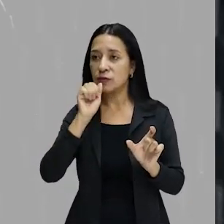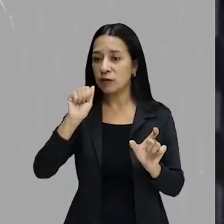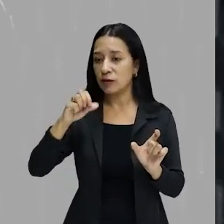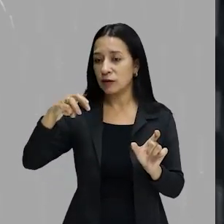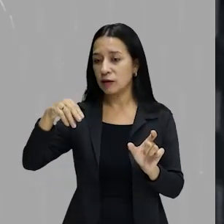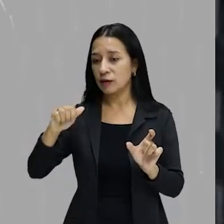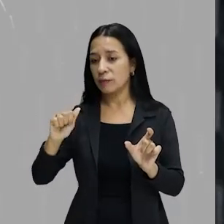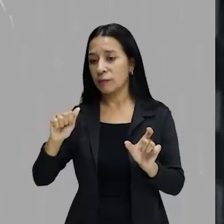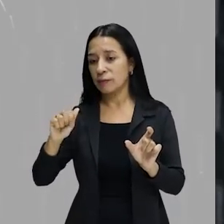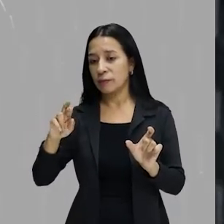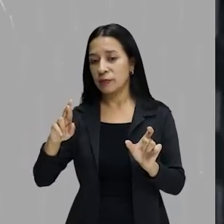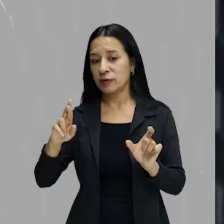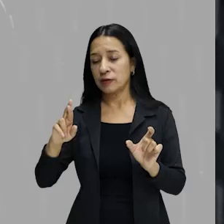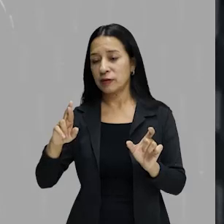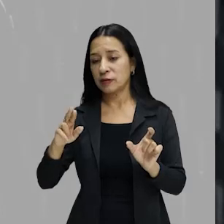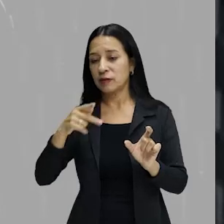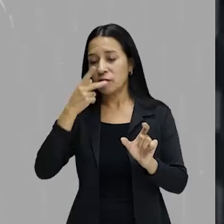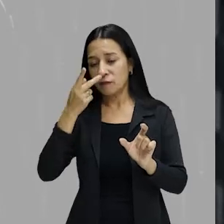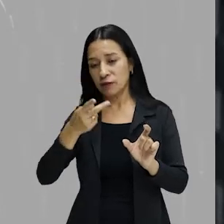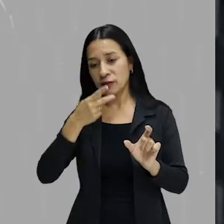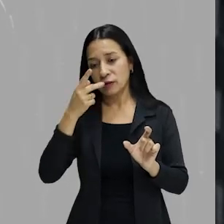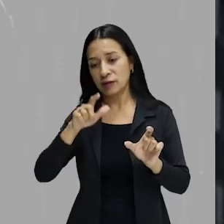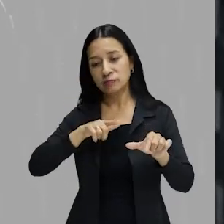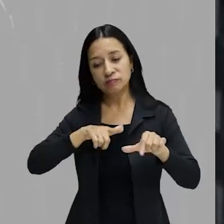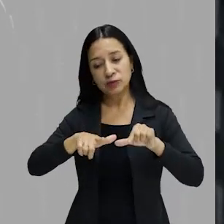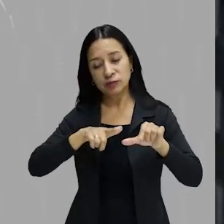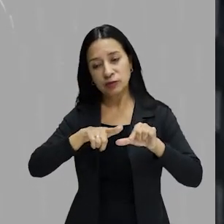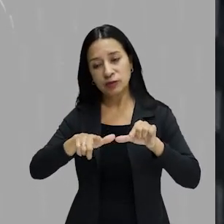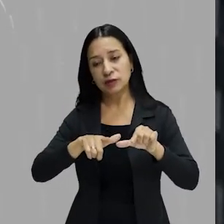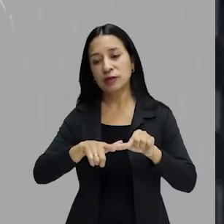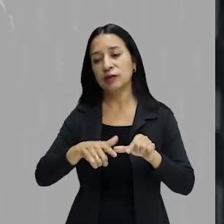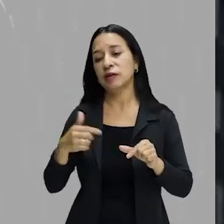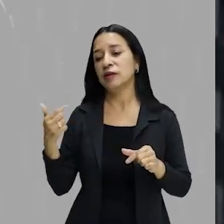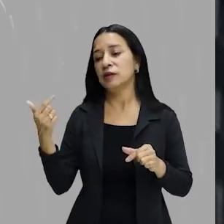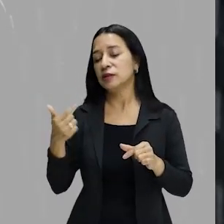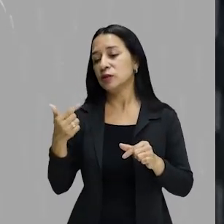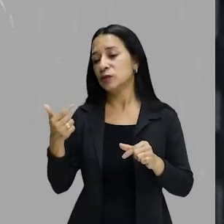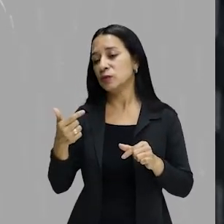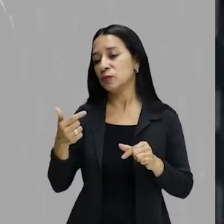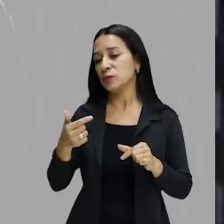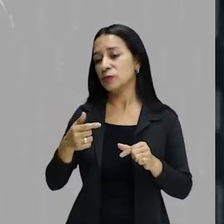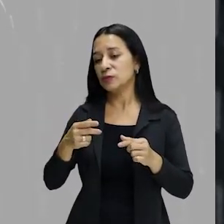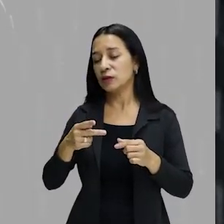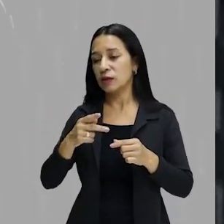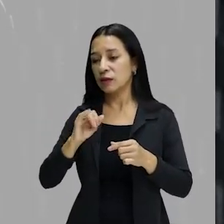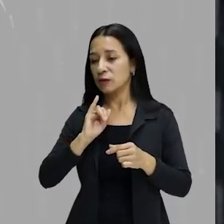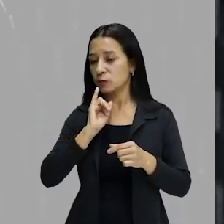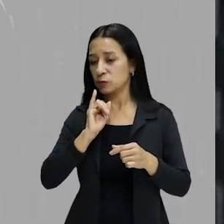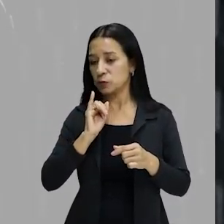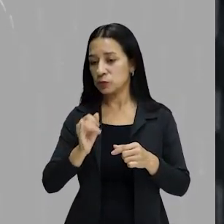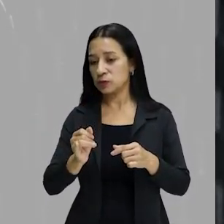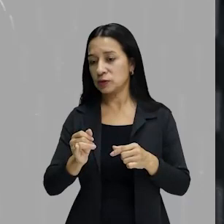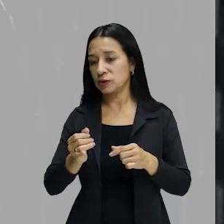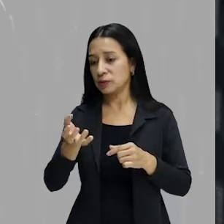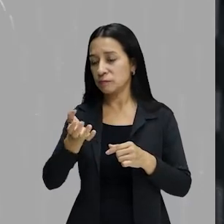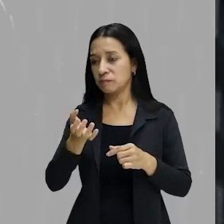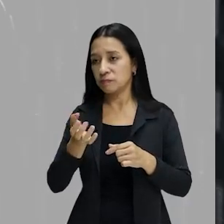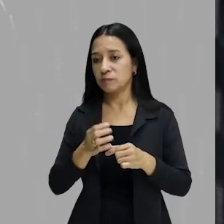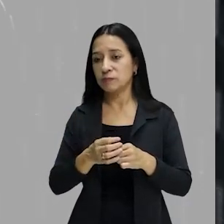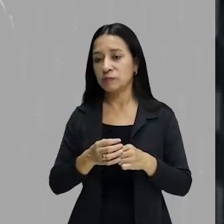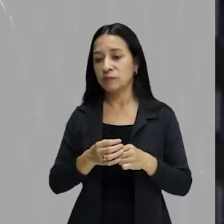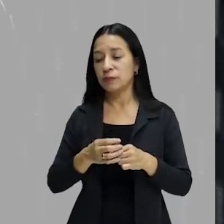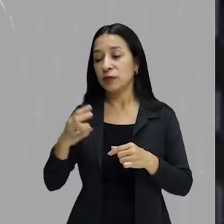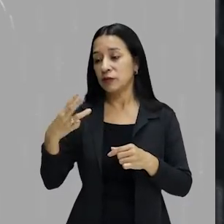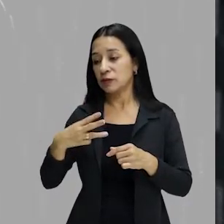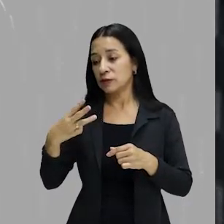amar, falar, trabalhar, primeira conjugação. Segunda, dizer, querer. E terceira conjugação,